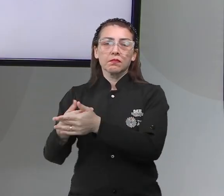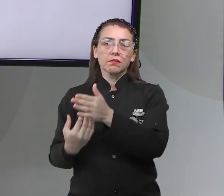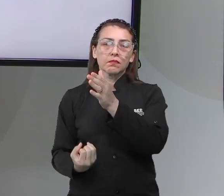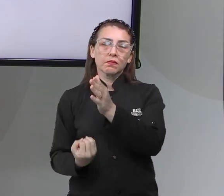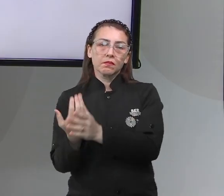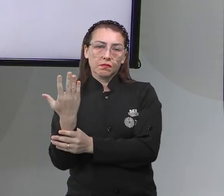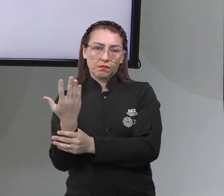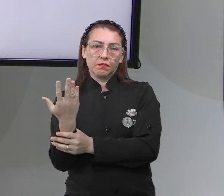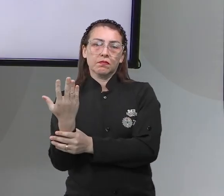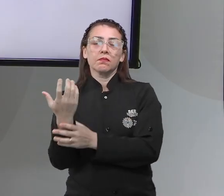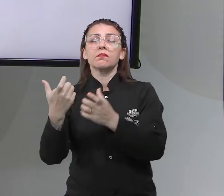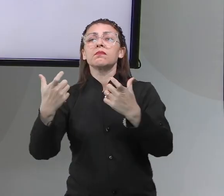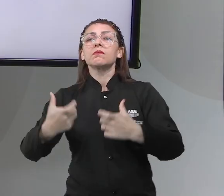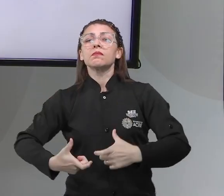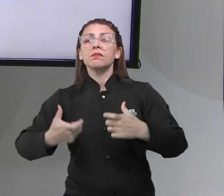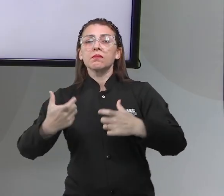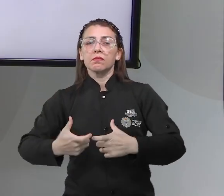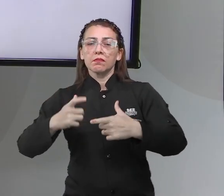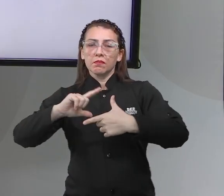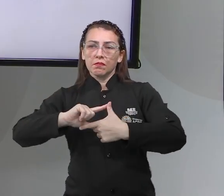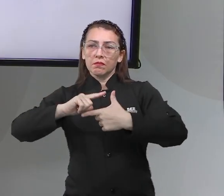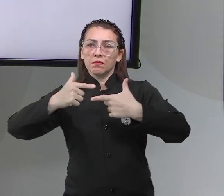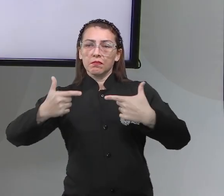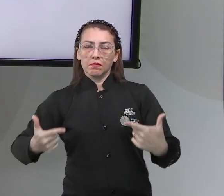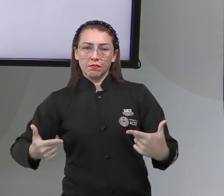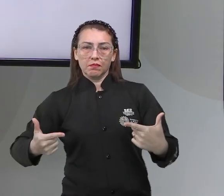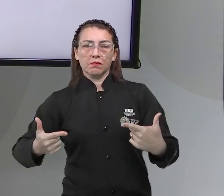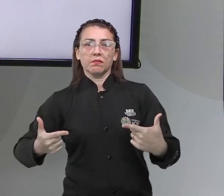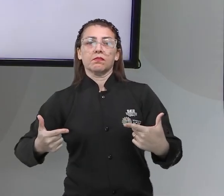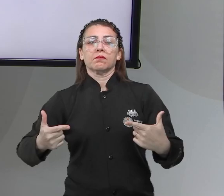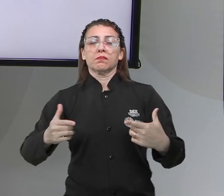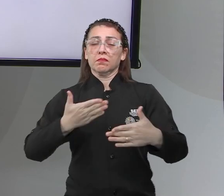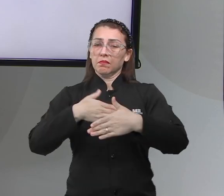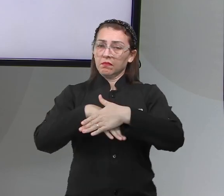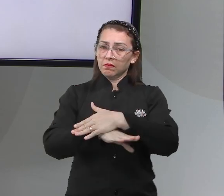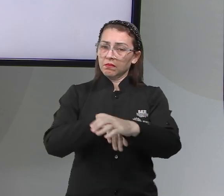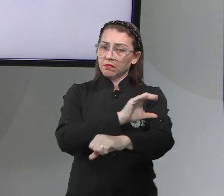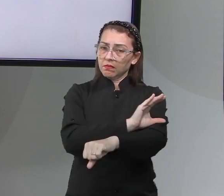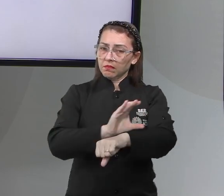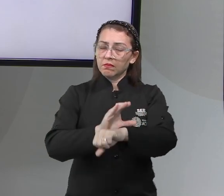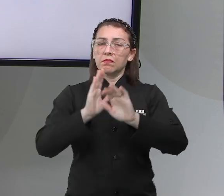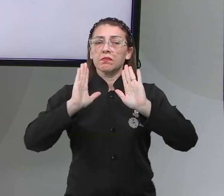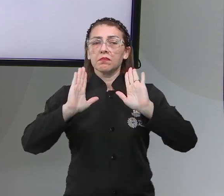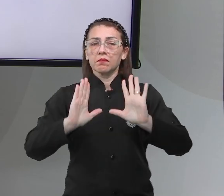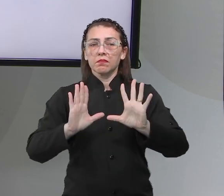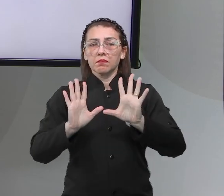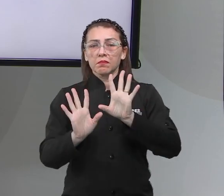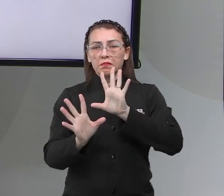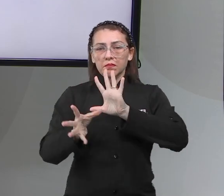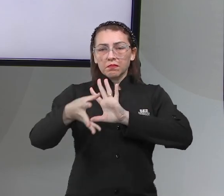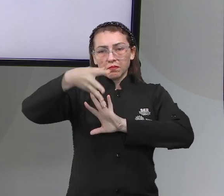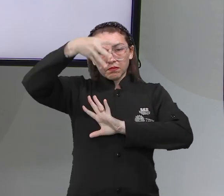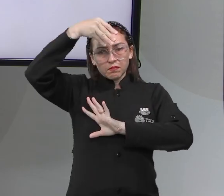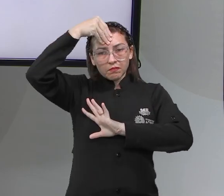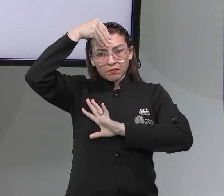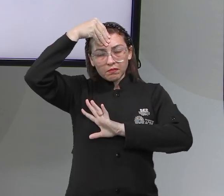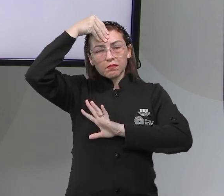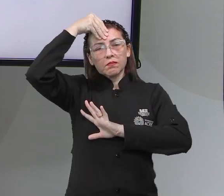origem aonde? Nas tradições, nos costumes, que já estão fincados, que já